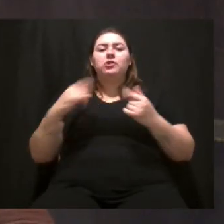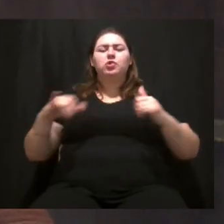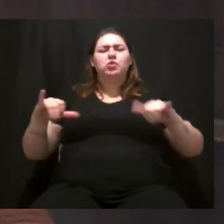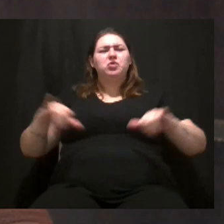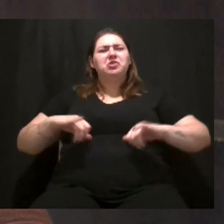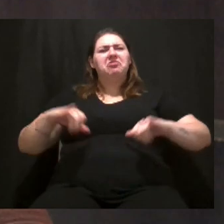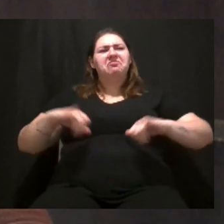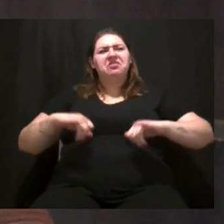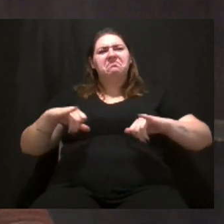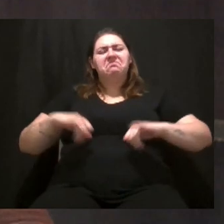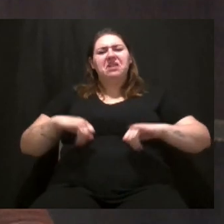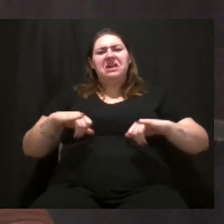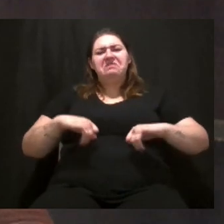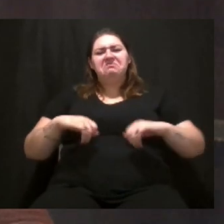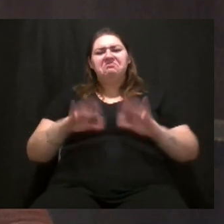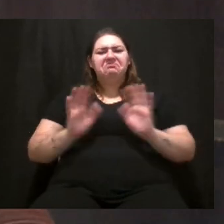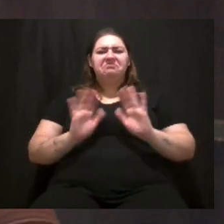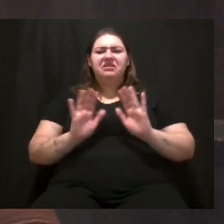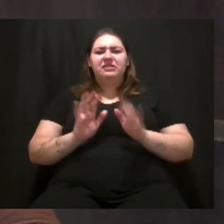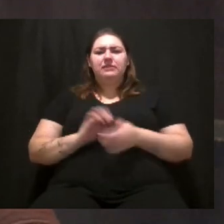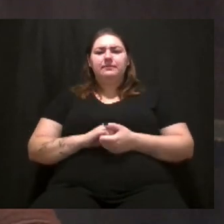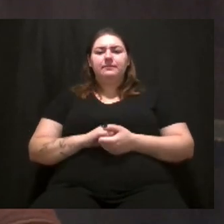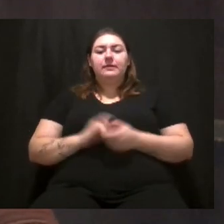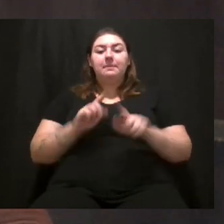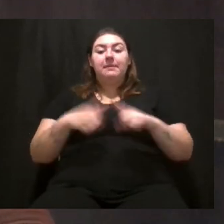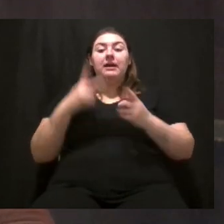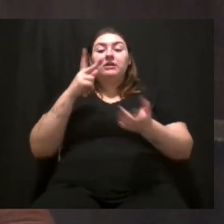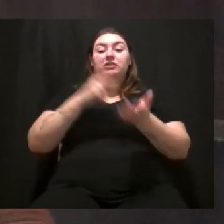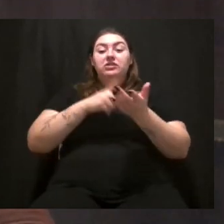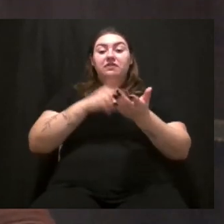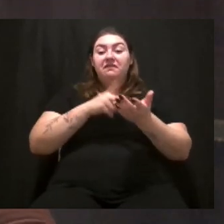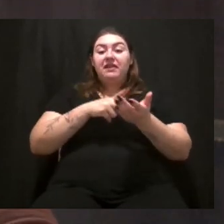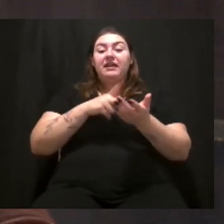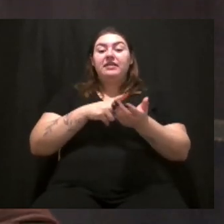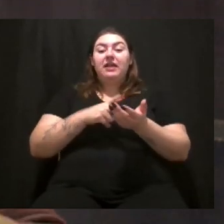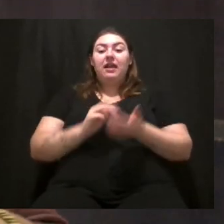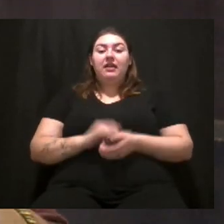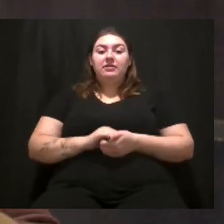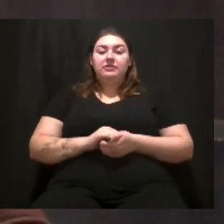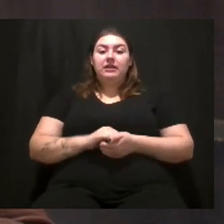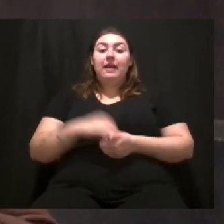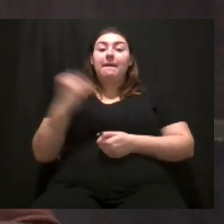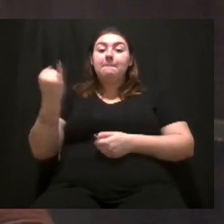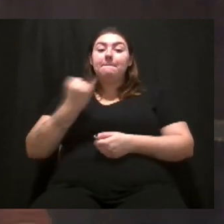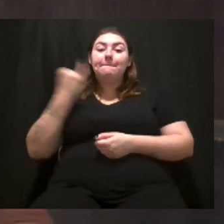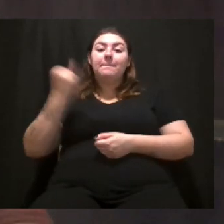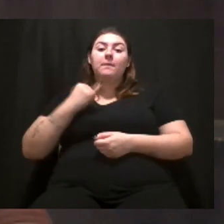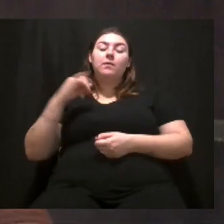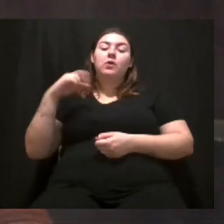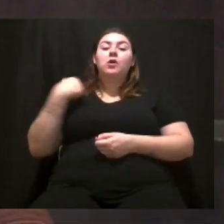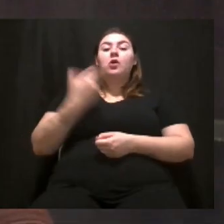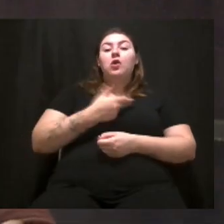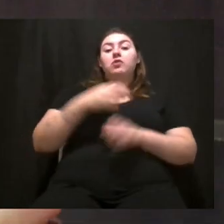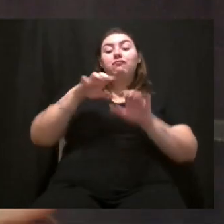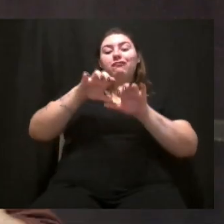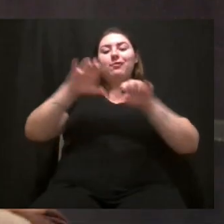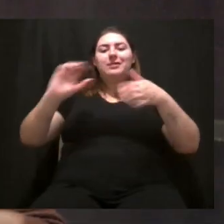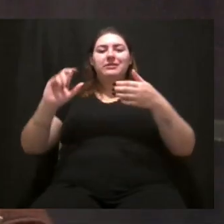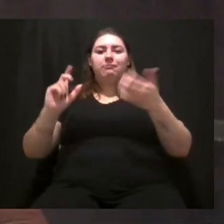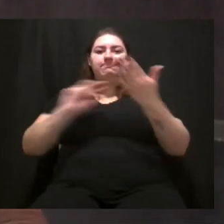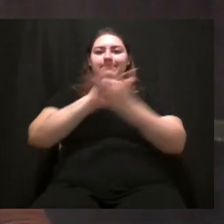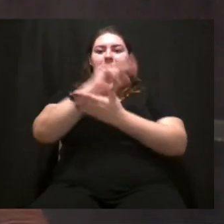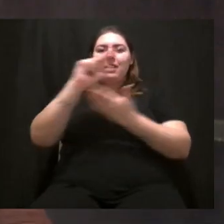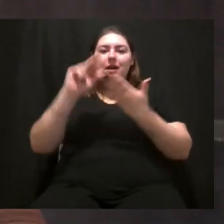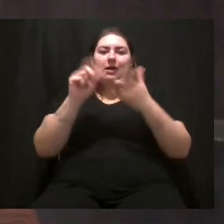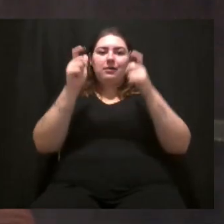a vir. Mas realmente, assim, a formação, né, é importante a gente ter a formação com vários ambientes. E nada